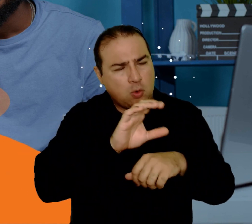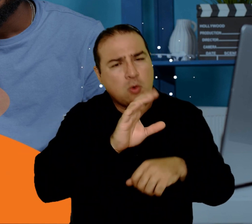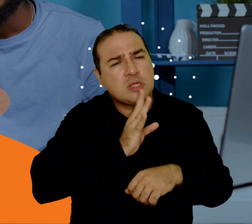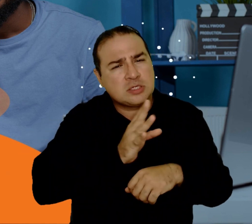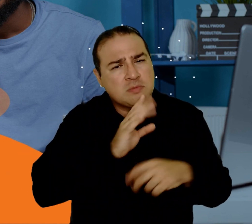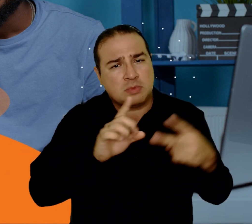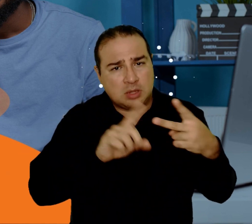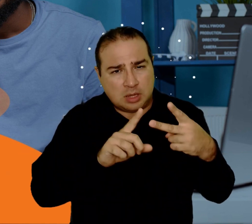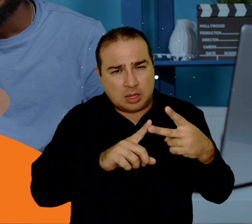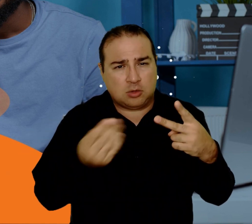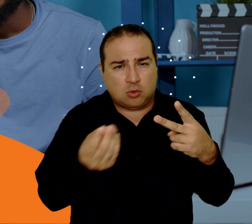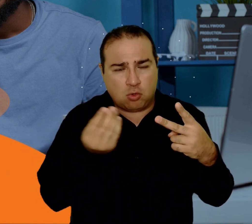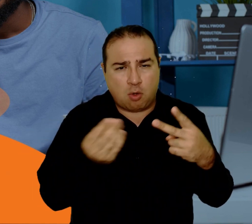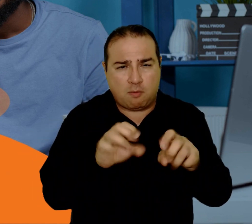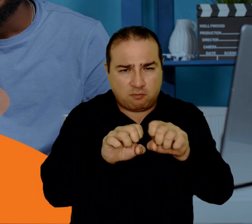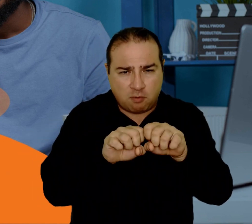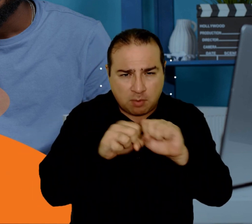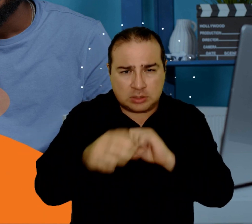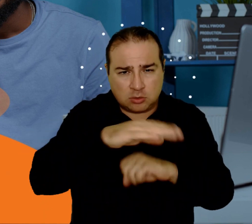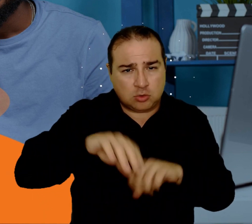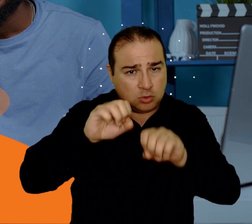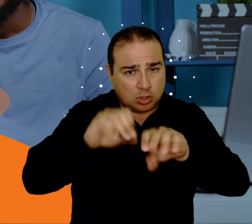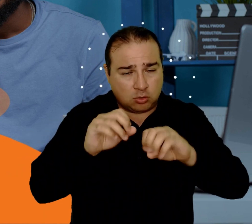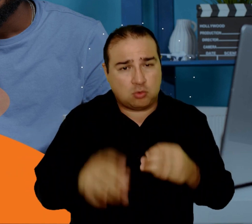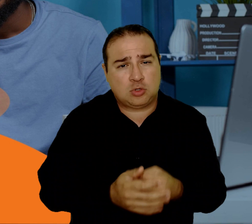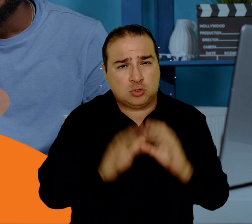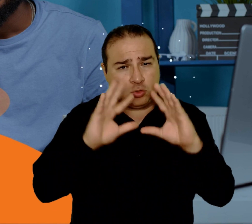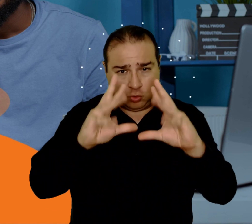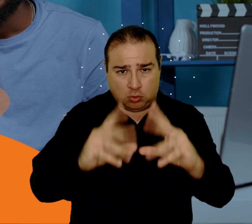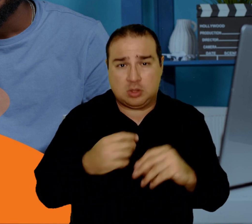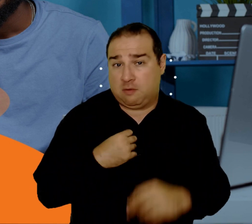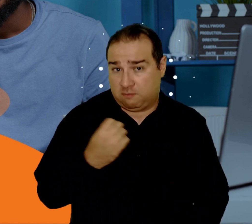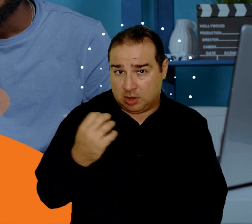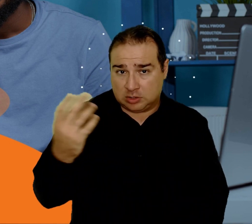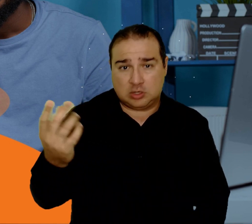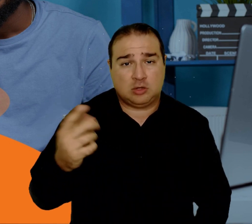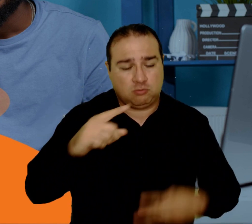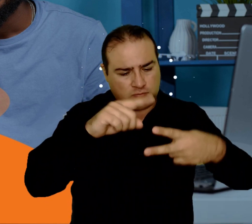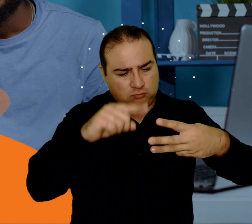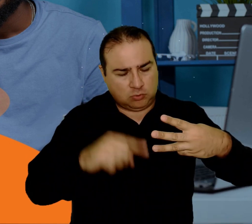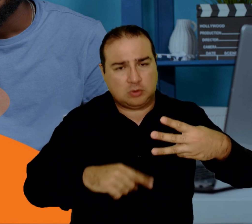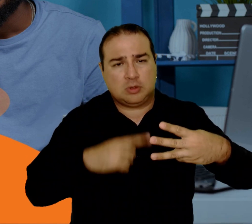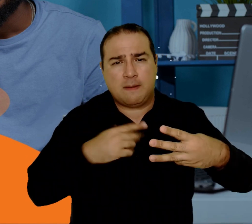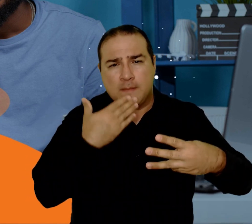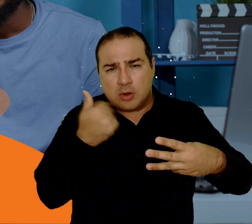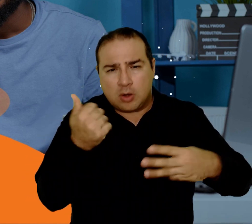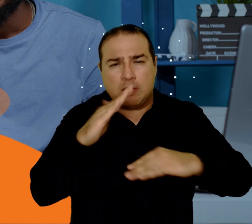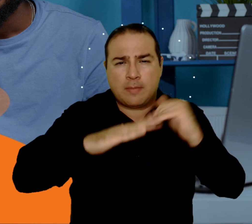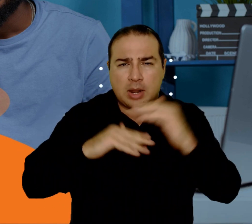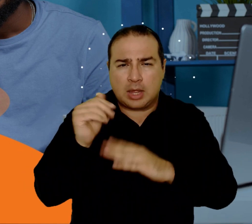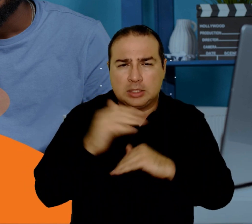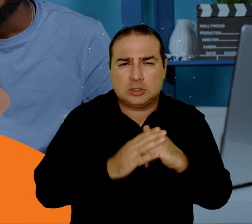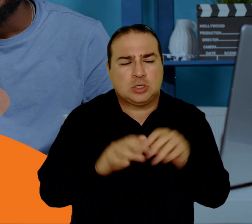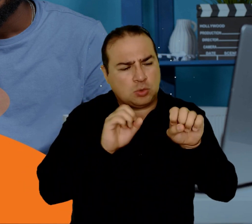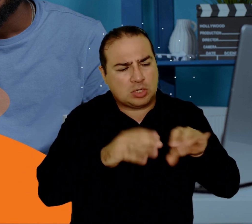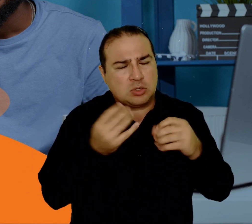de educadores e advocacy. Falando sobre o primeiro eixo, eu tenho viajado aí nos últimos anos em busca de melhores